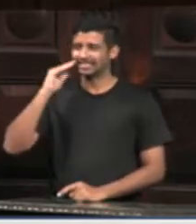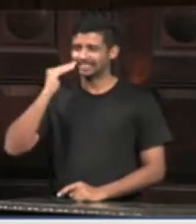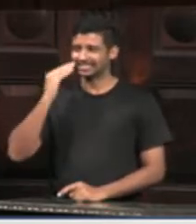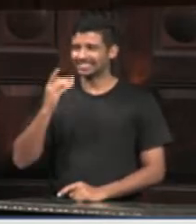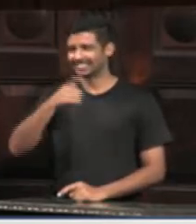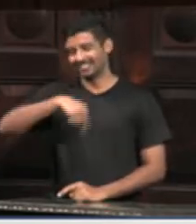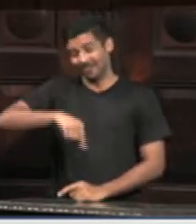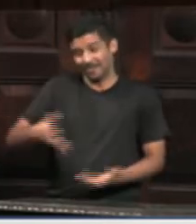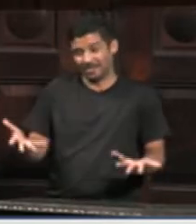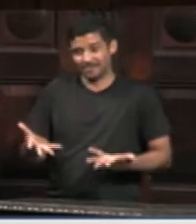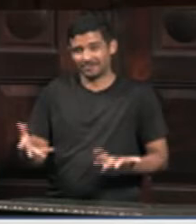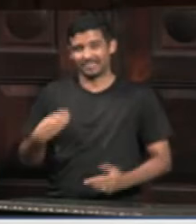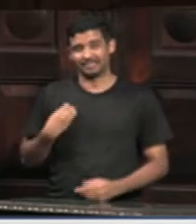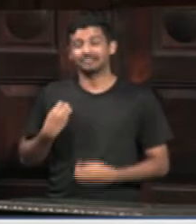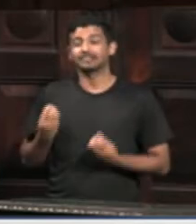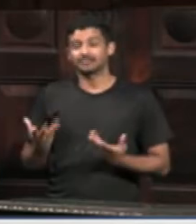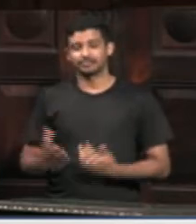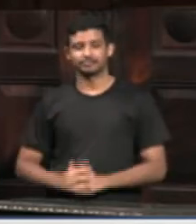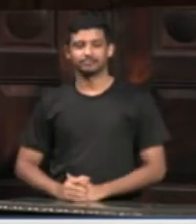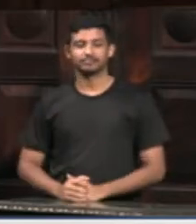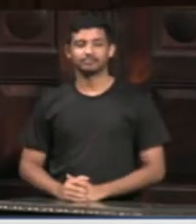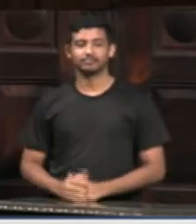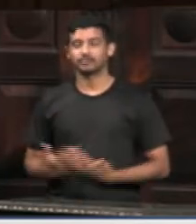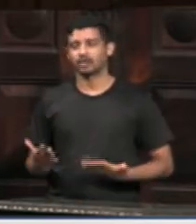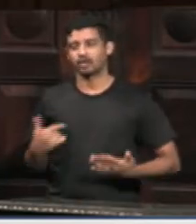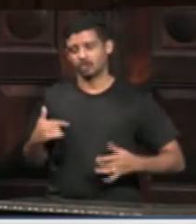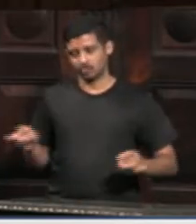que nós estamos vivendo. Eu encerro, deputado Luiz Paulo,